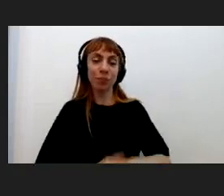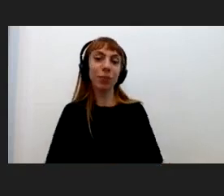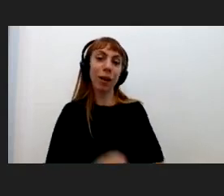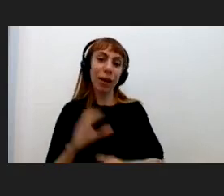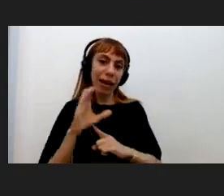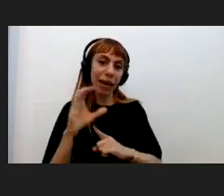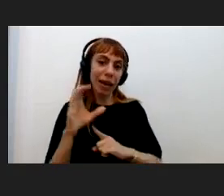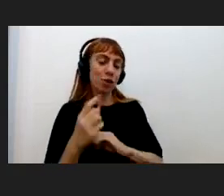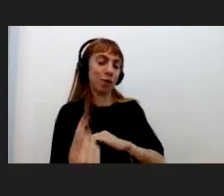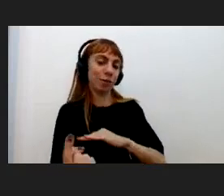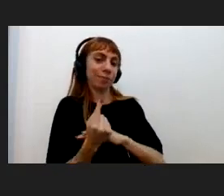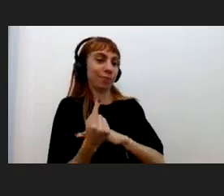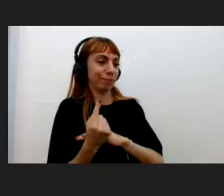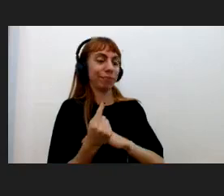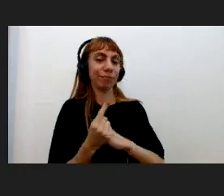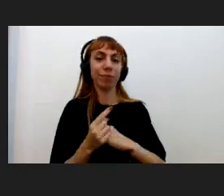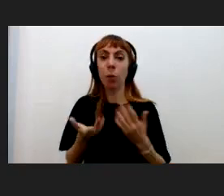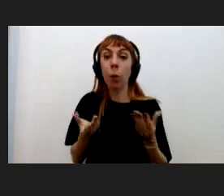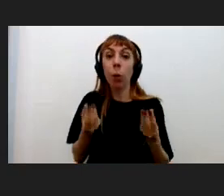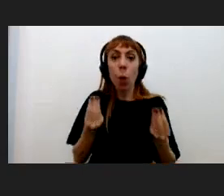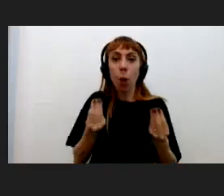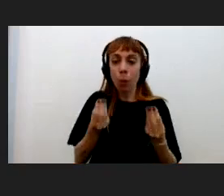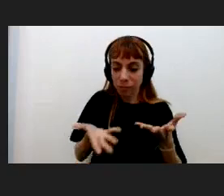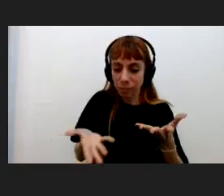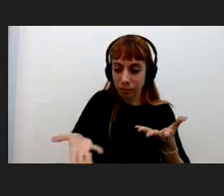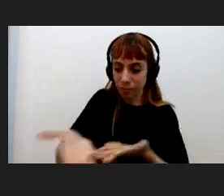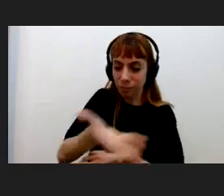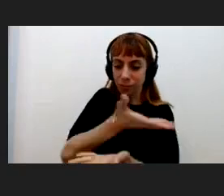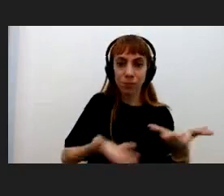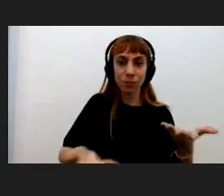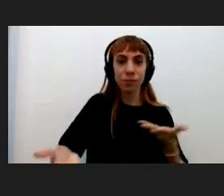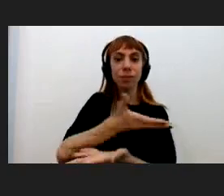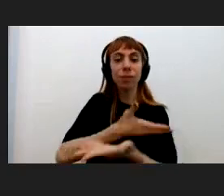numa forma de gerar um ambiente de confiança, de